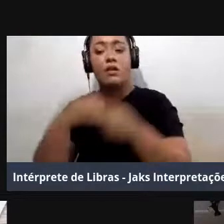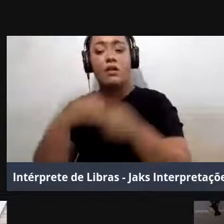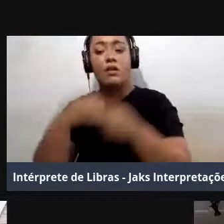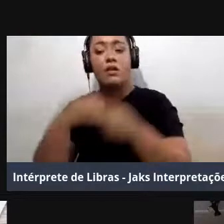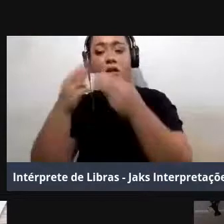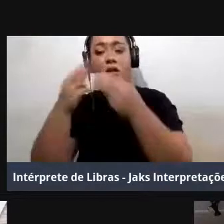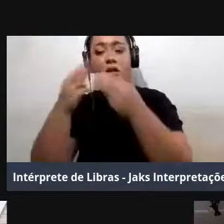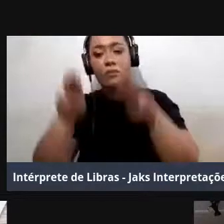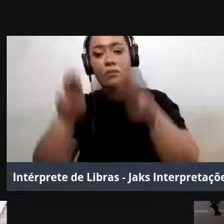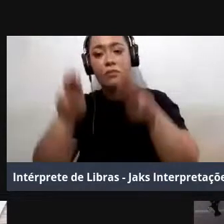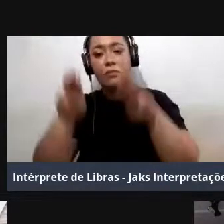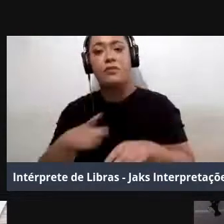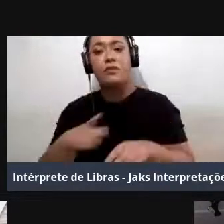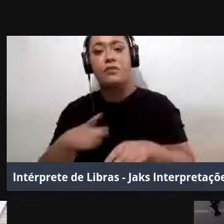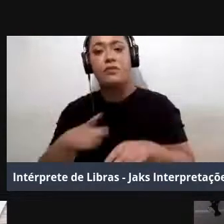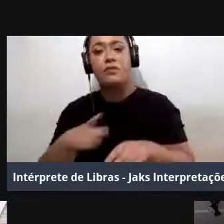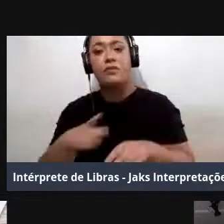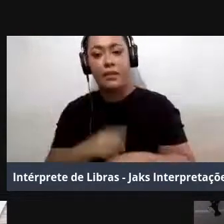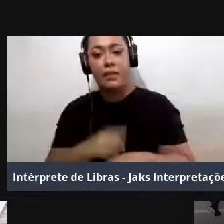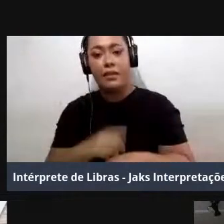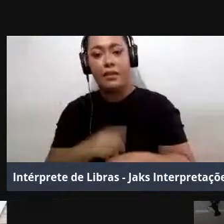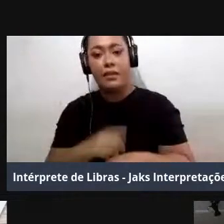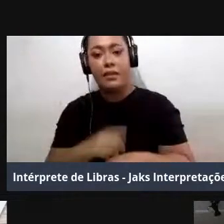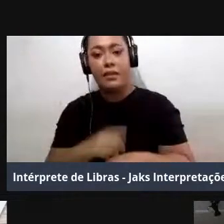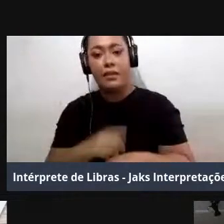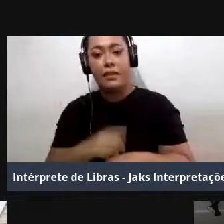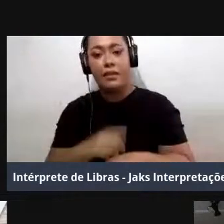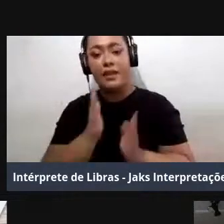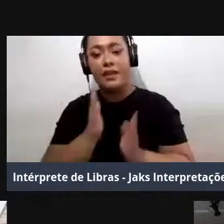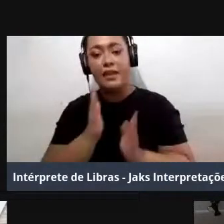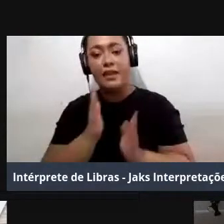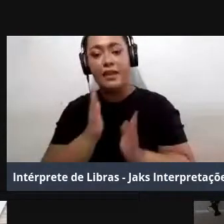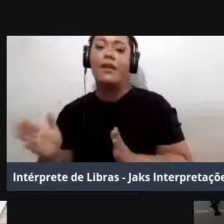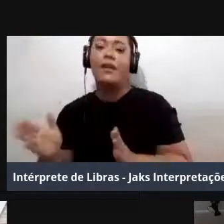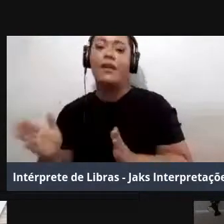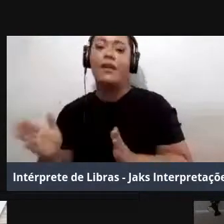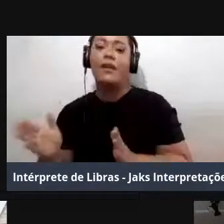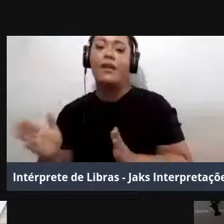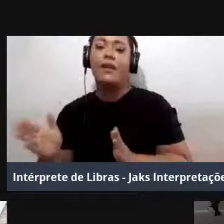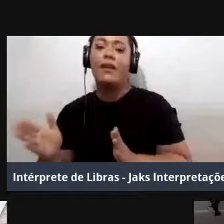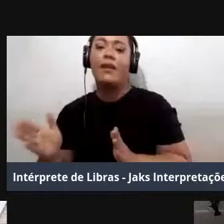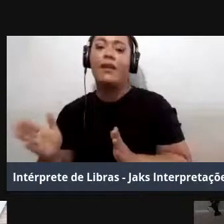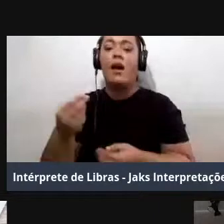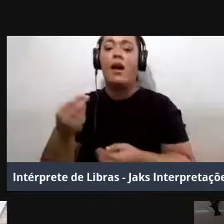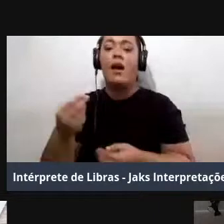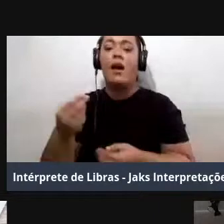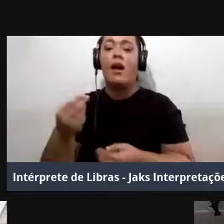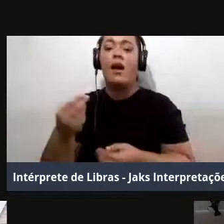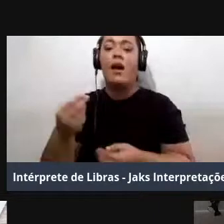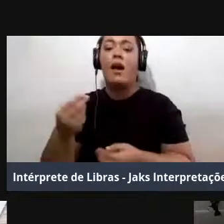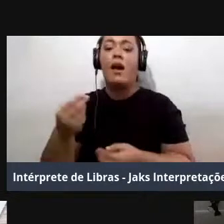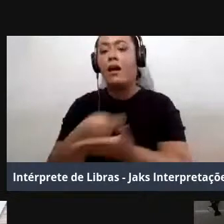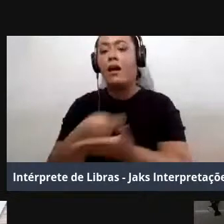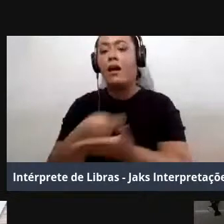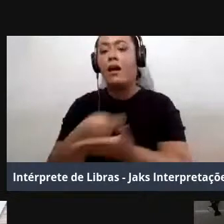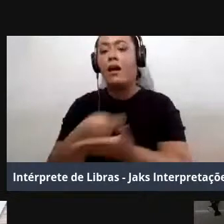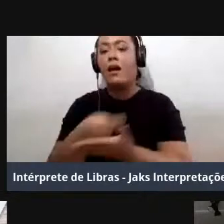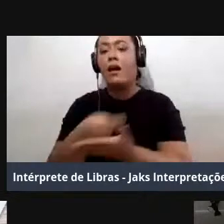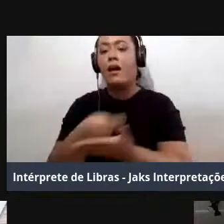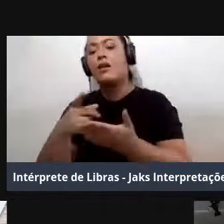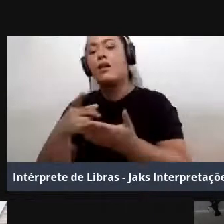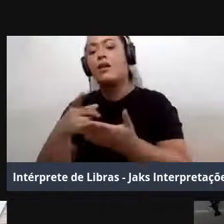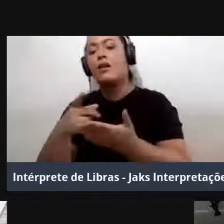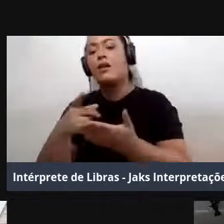uma série com 8 programas, nós estamos no terceiro. Os programas acontecem quinzenalmente e a gente está fazendo uma grande